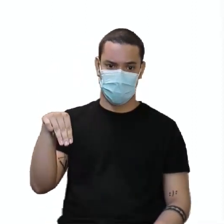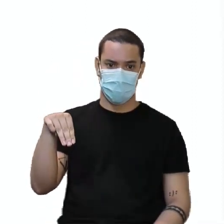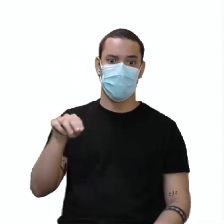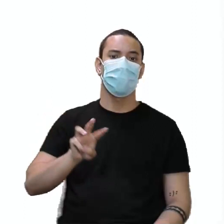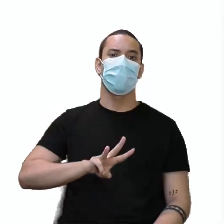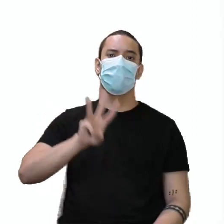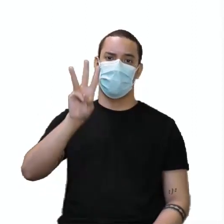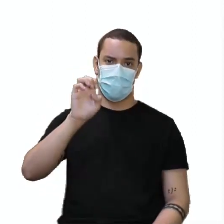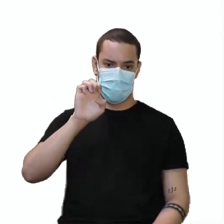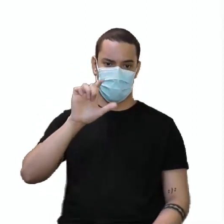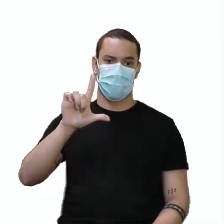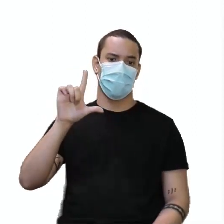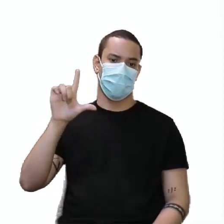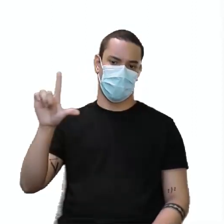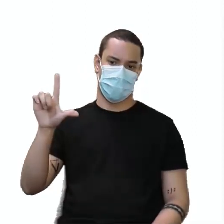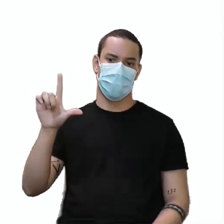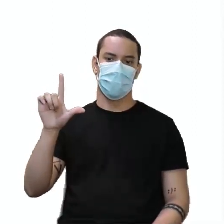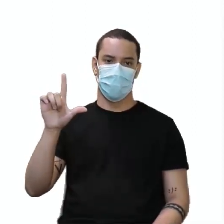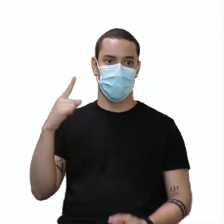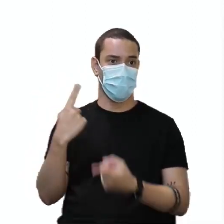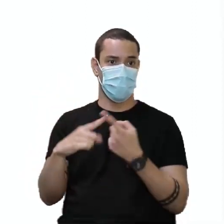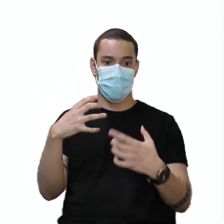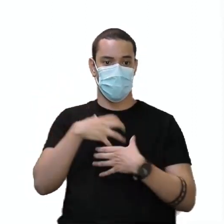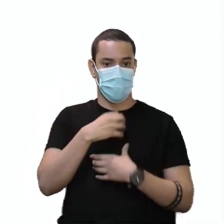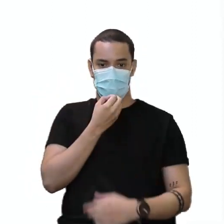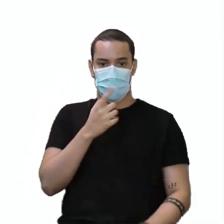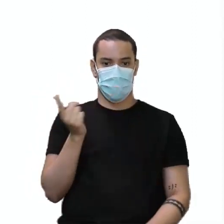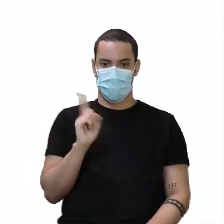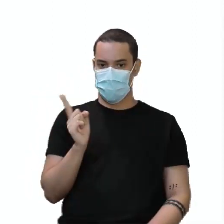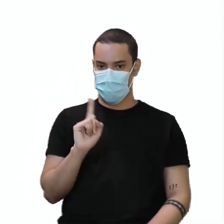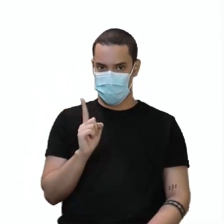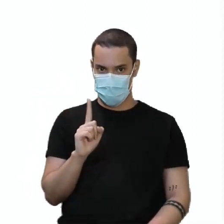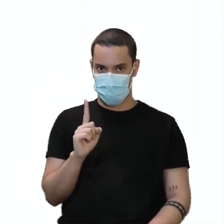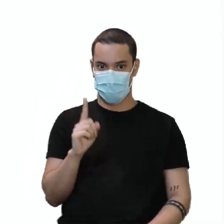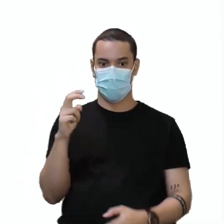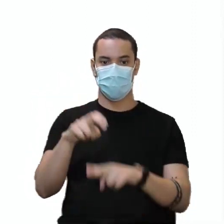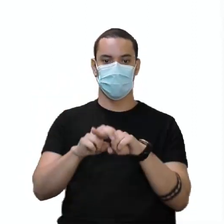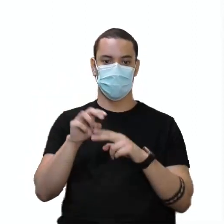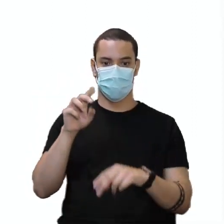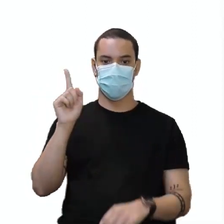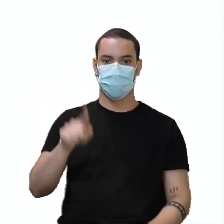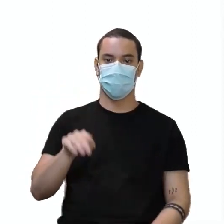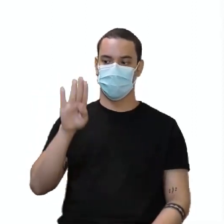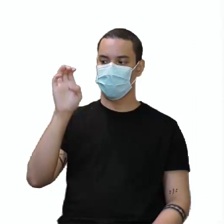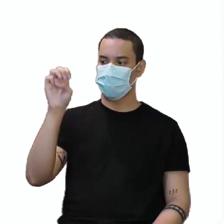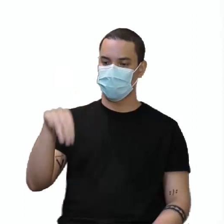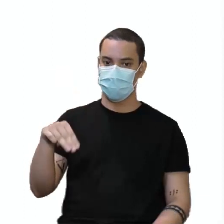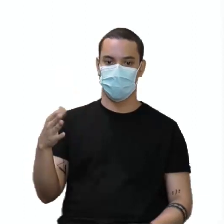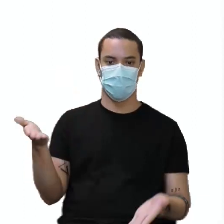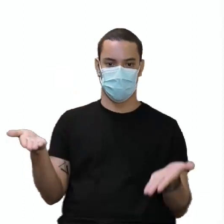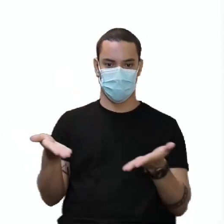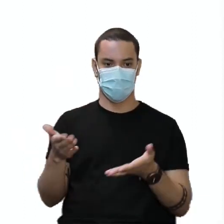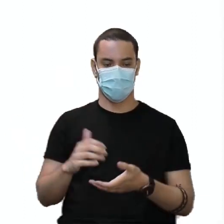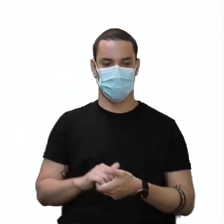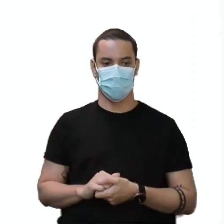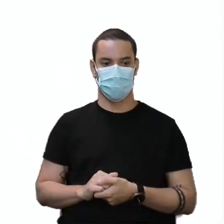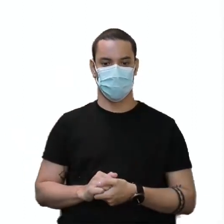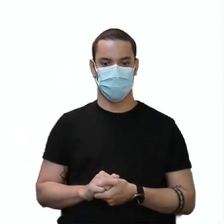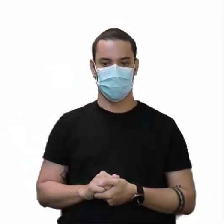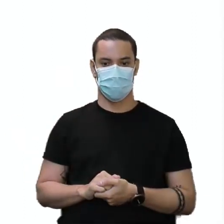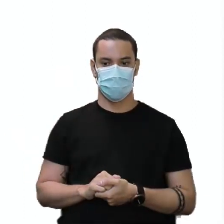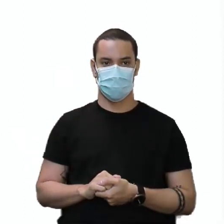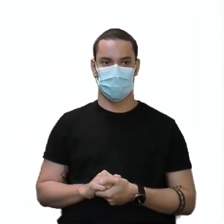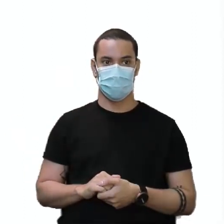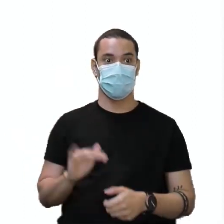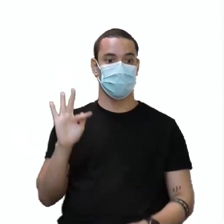o well para falar que você não se sente bem. Então, Jacob doesn't feel well today. Não se sente bem hoje. E